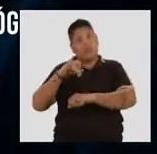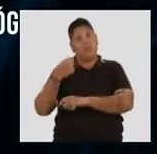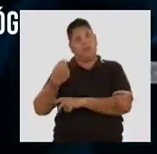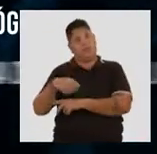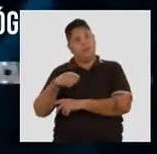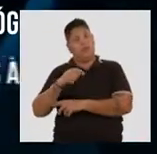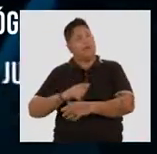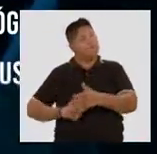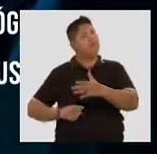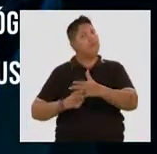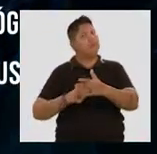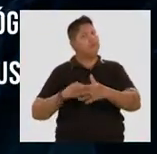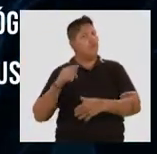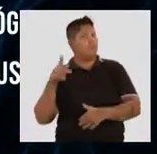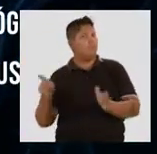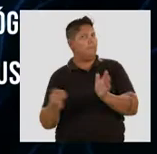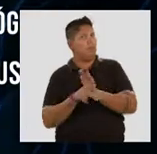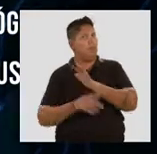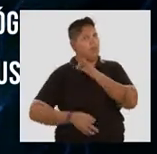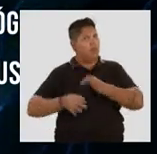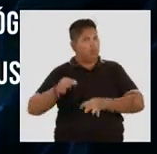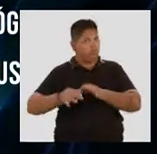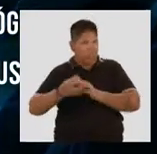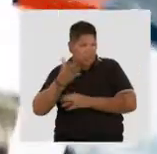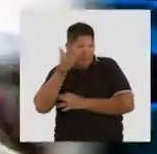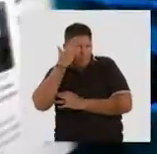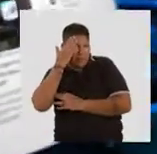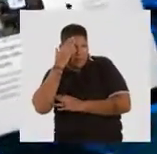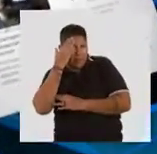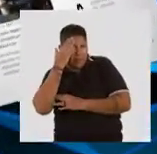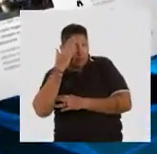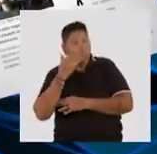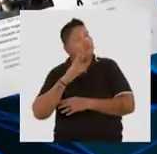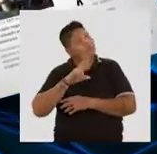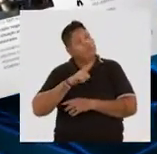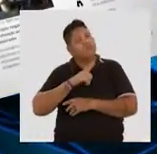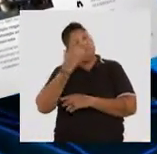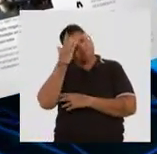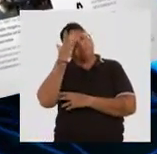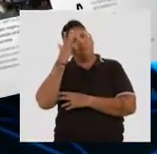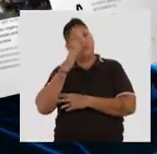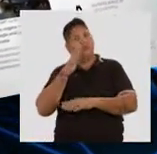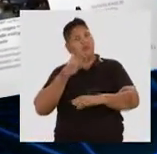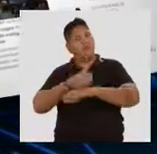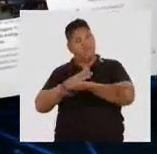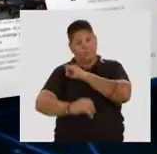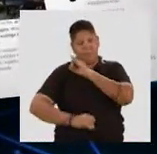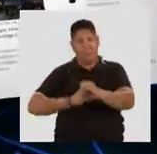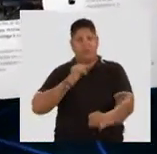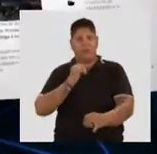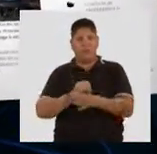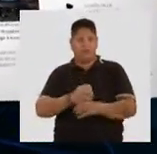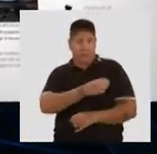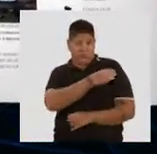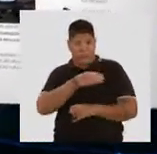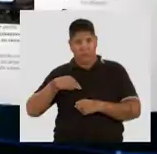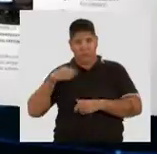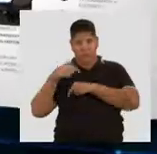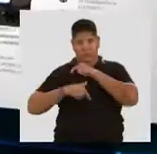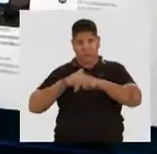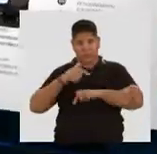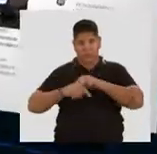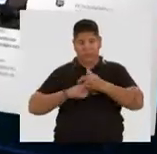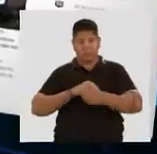se preciso, realiza denúncias à Justiça. Saiba mais sobre a CONALES e outras coordenadorias no portal